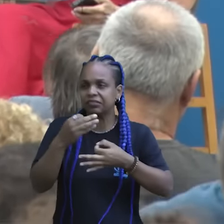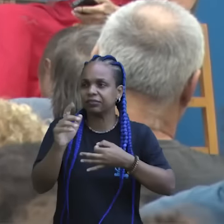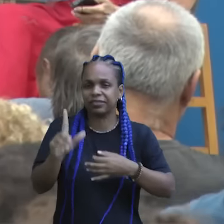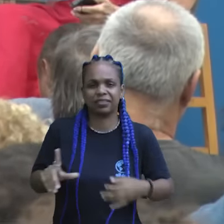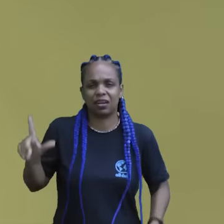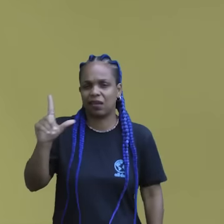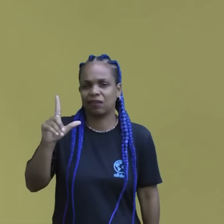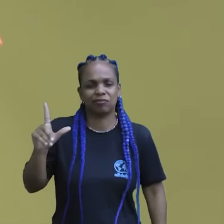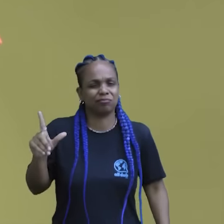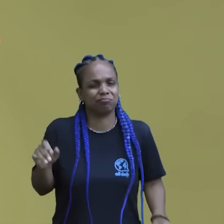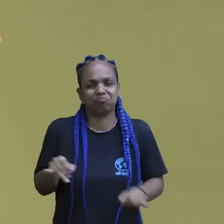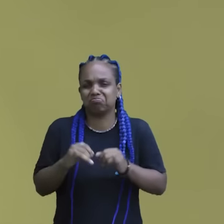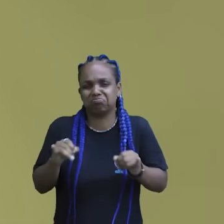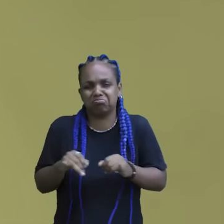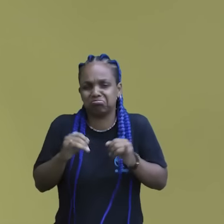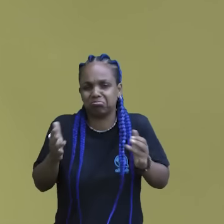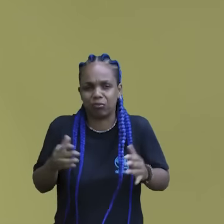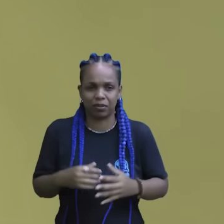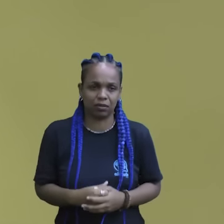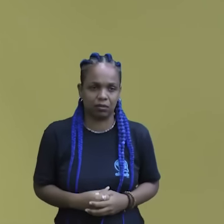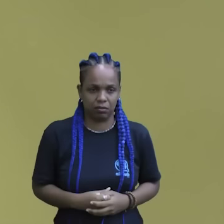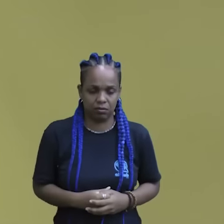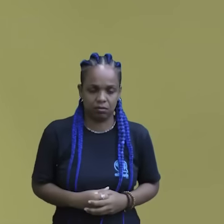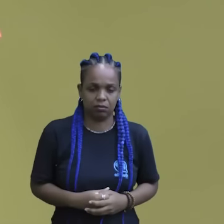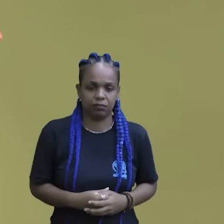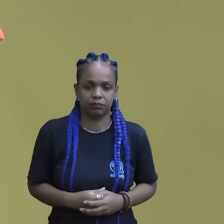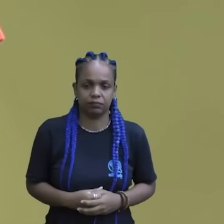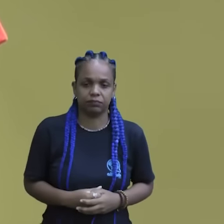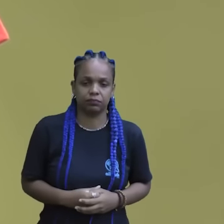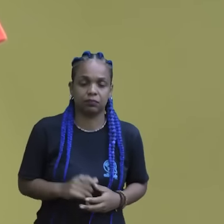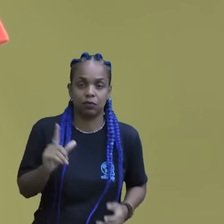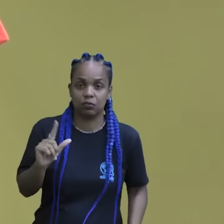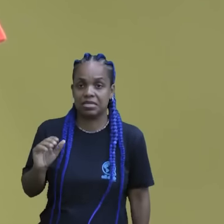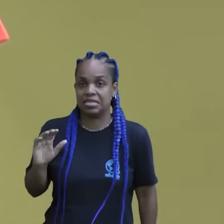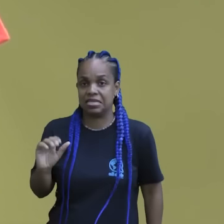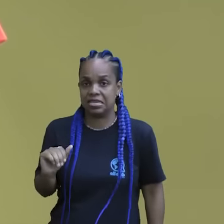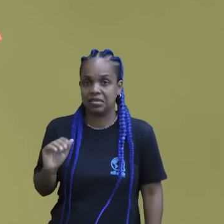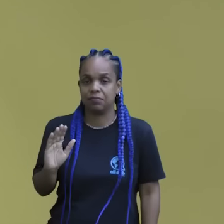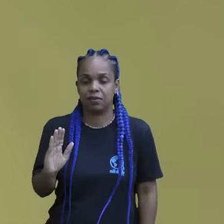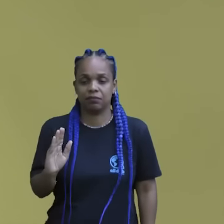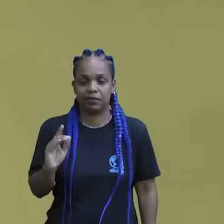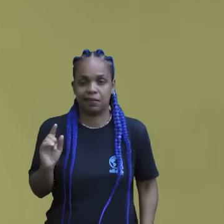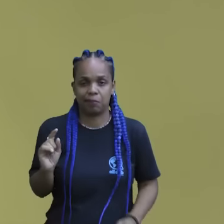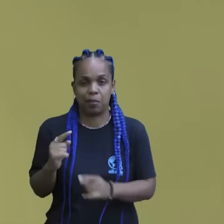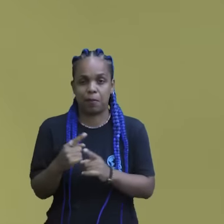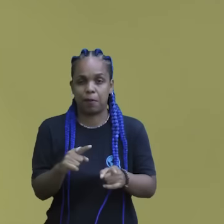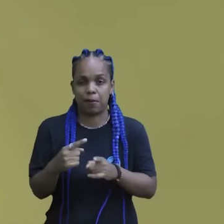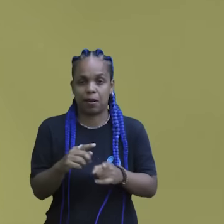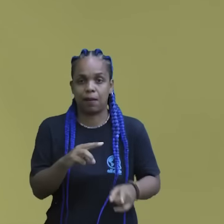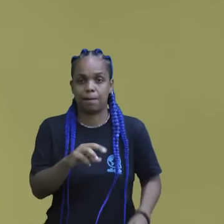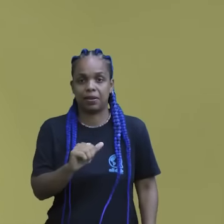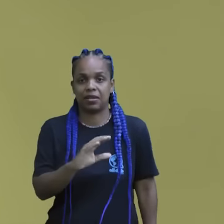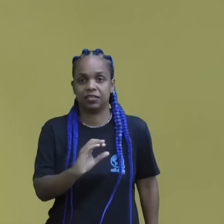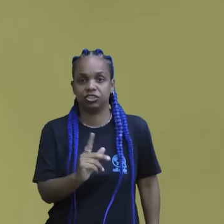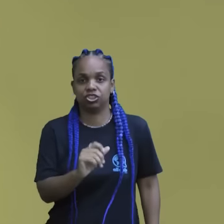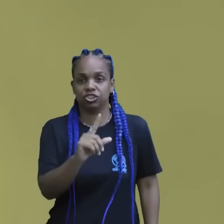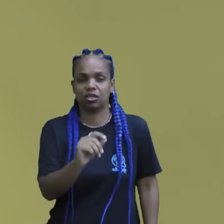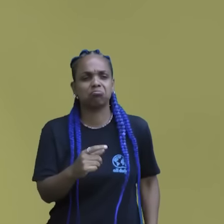de implicância com Machado, porque acha que Machado, enfim... aburguesou-se, mas ele nunca